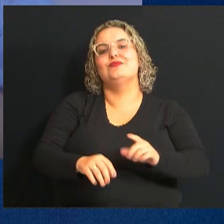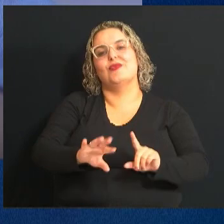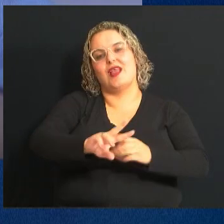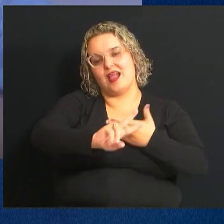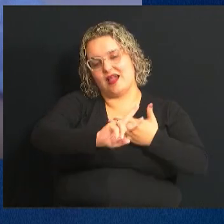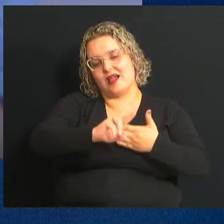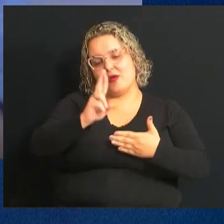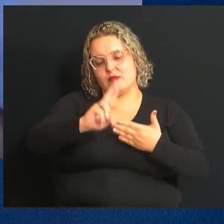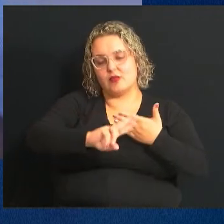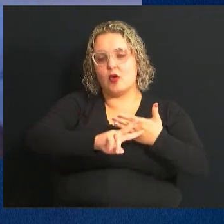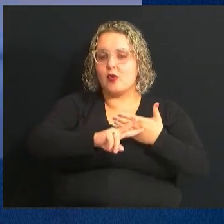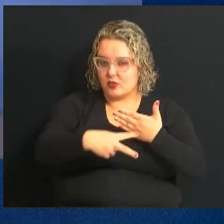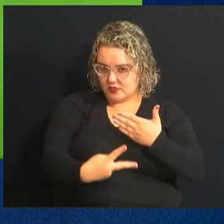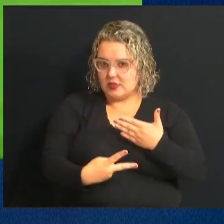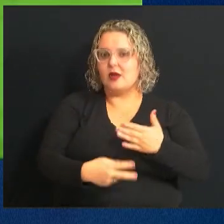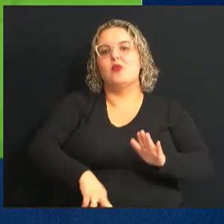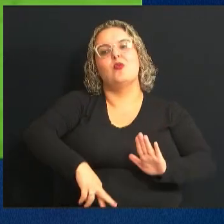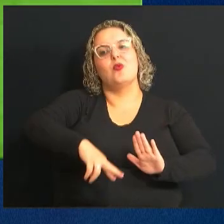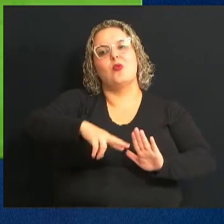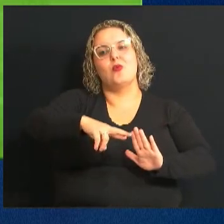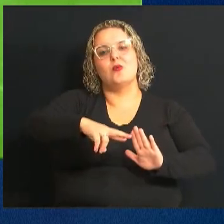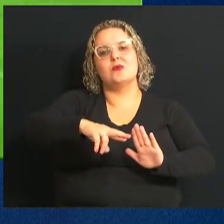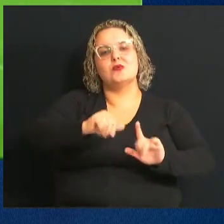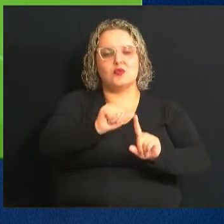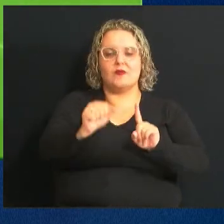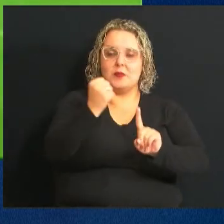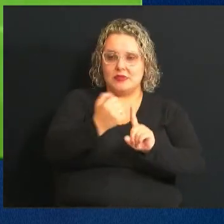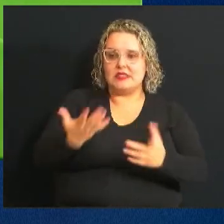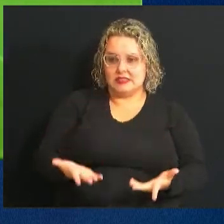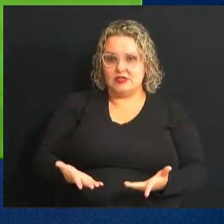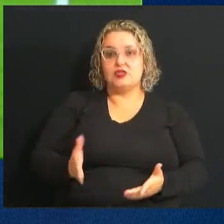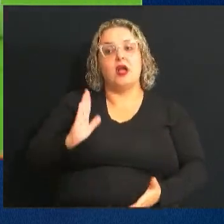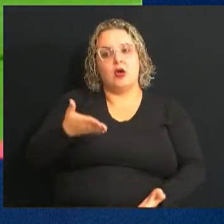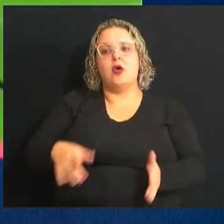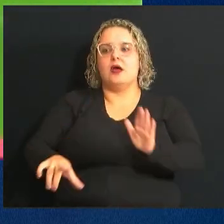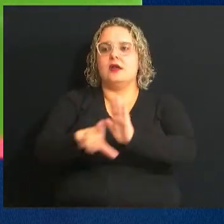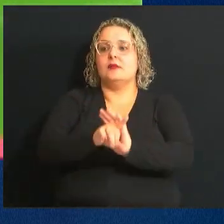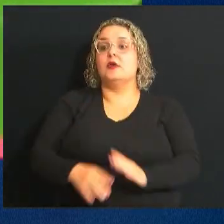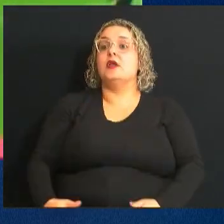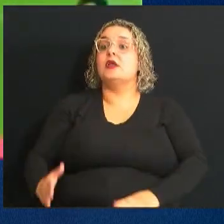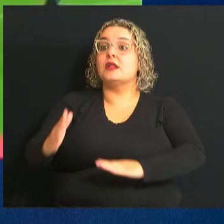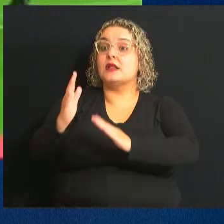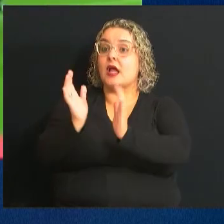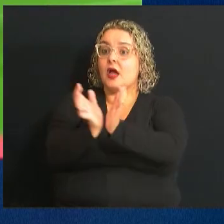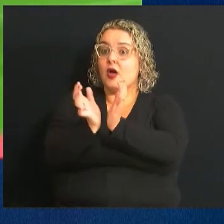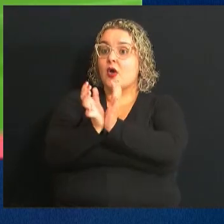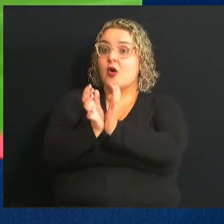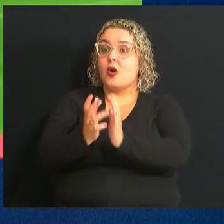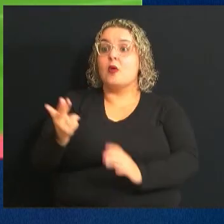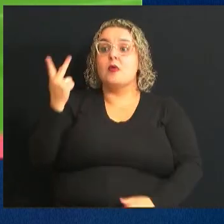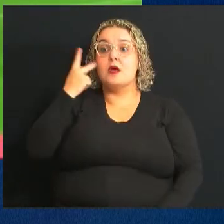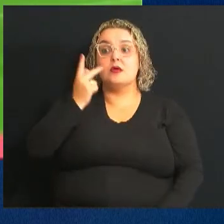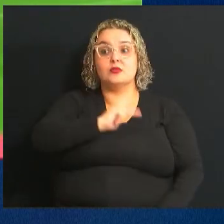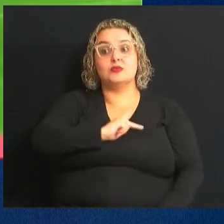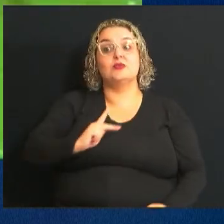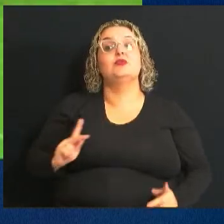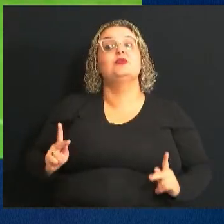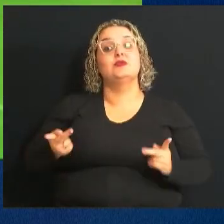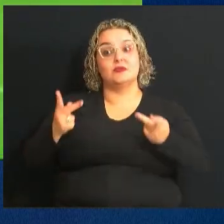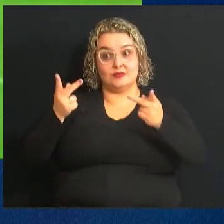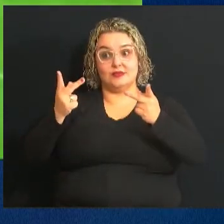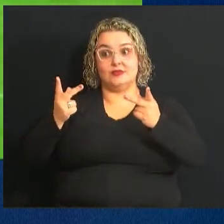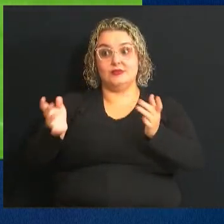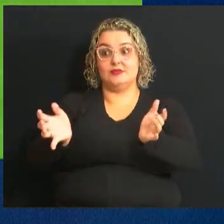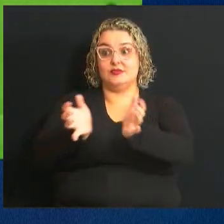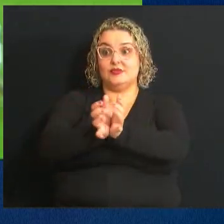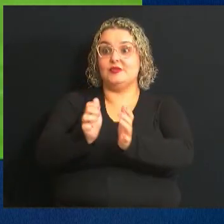pelo prefeito e agora é lei. E na Copa São Paulo de Futebol Júnior, Ponte Preta vence a equipe de